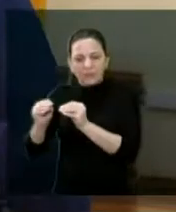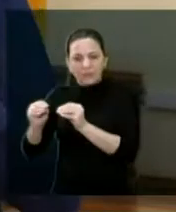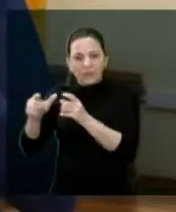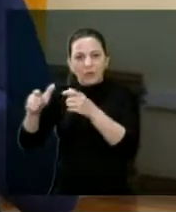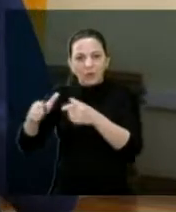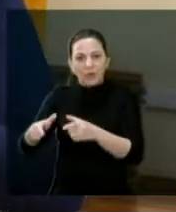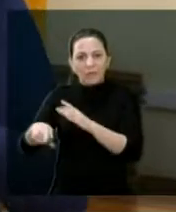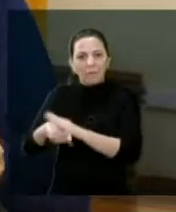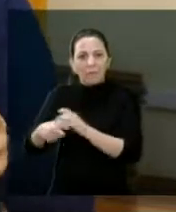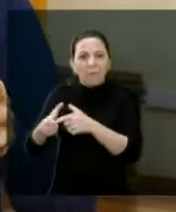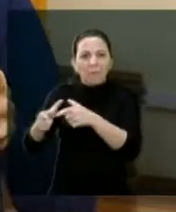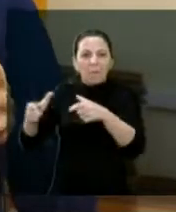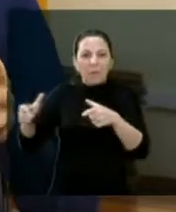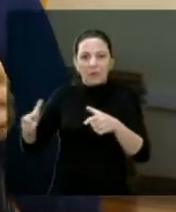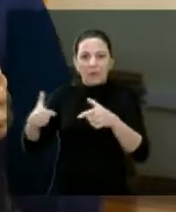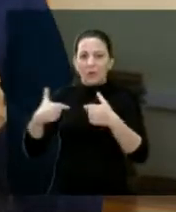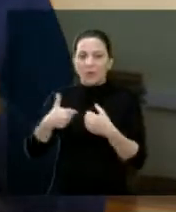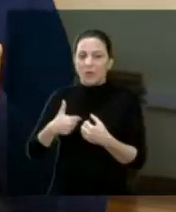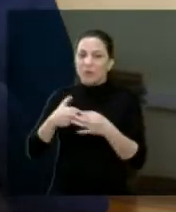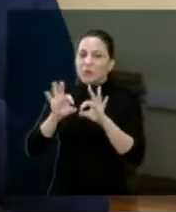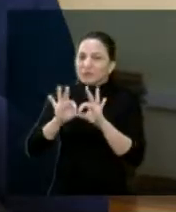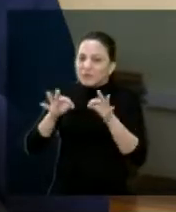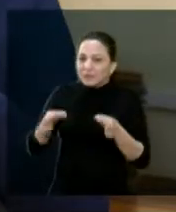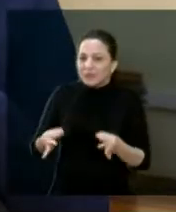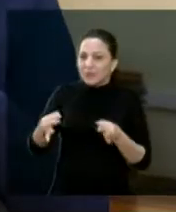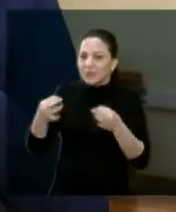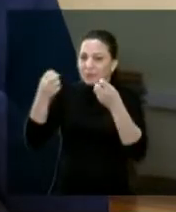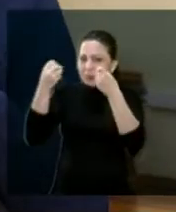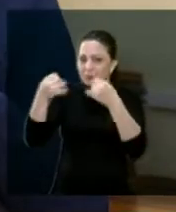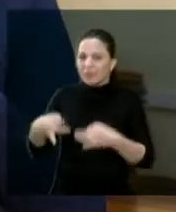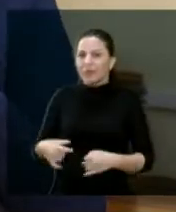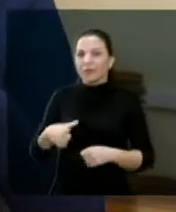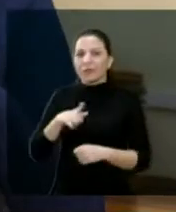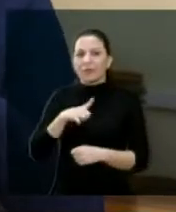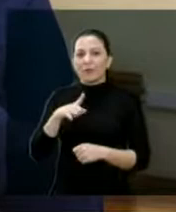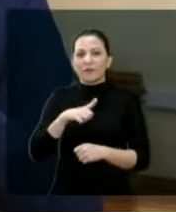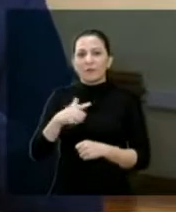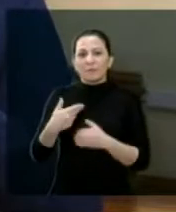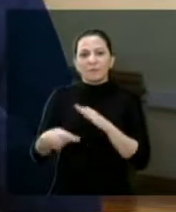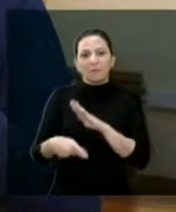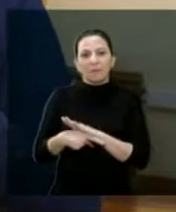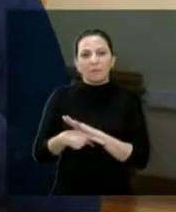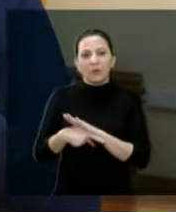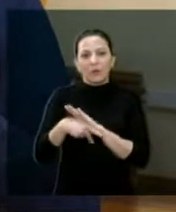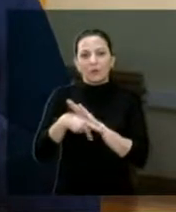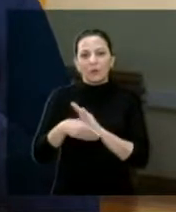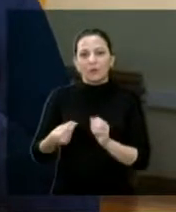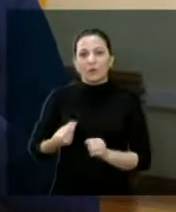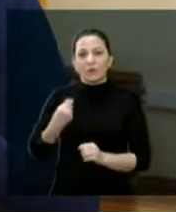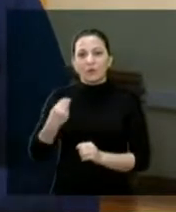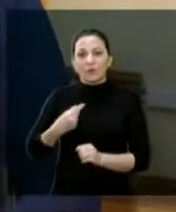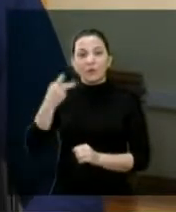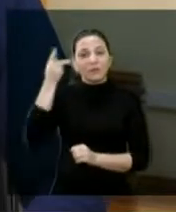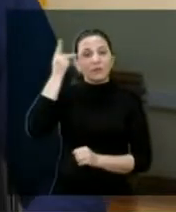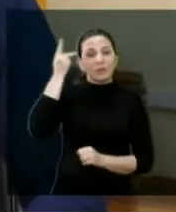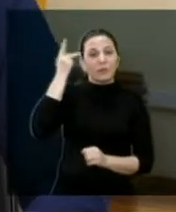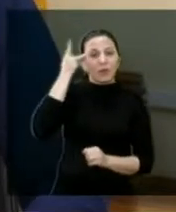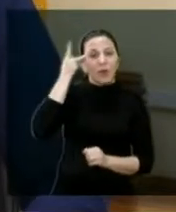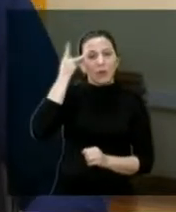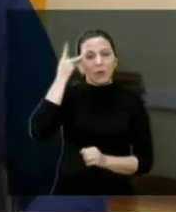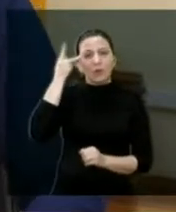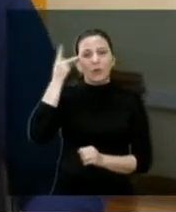muita tranquilidade e franqueza. Ele trouxe o irmão, que acho que era da Ponto 5, não sei, que vivia muito mais em São Paulo, então fazia um